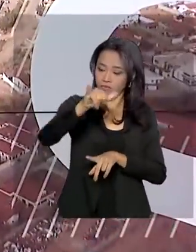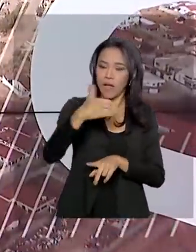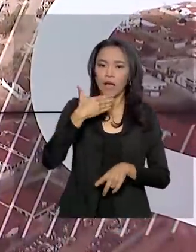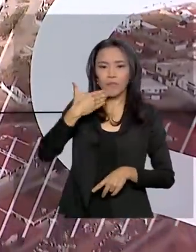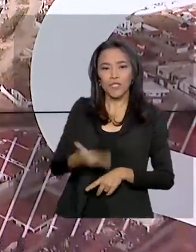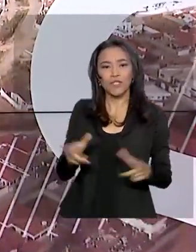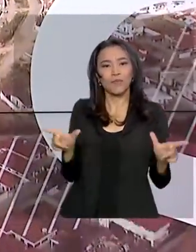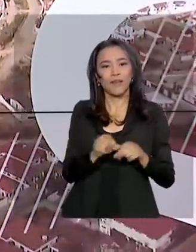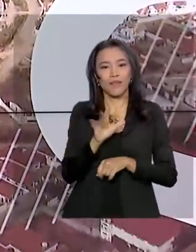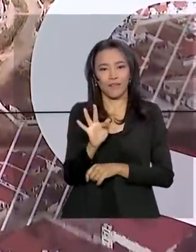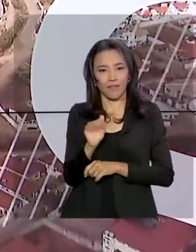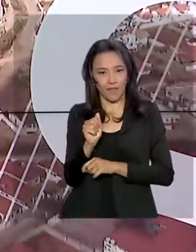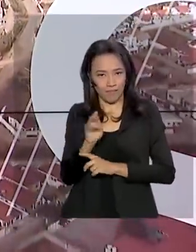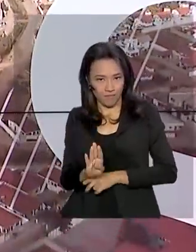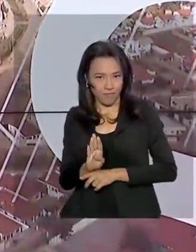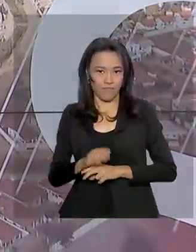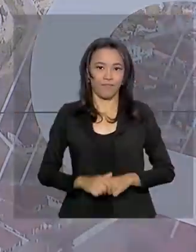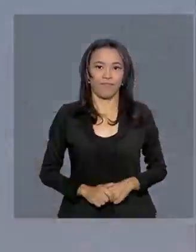Força Aérea Brasileira.